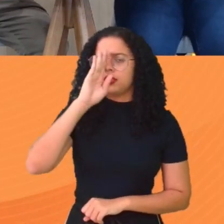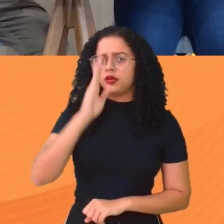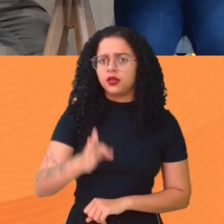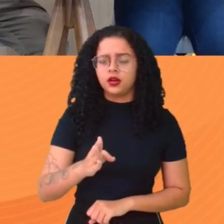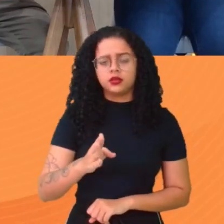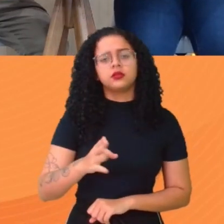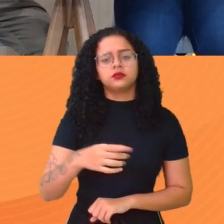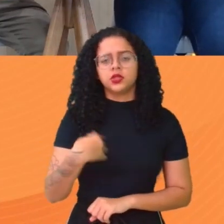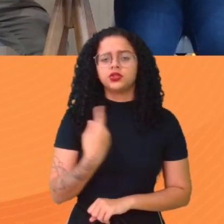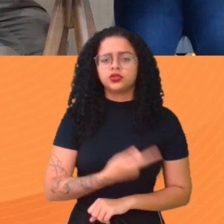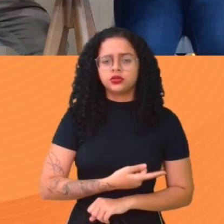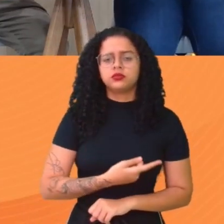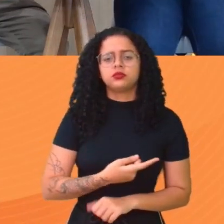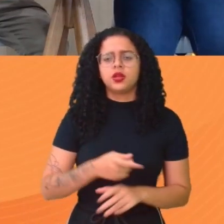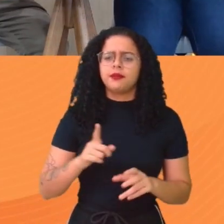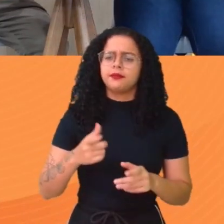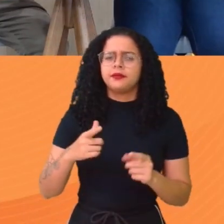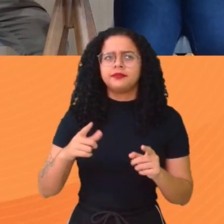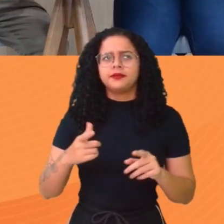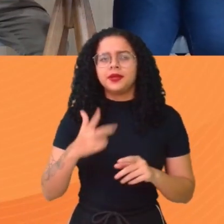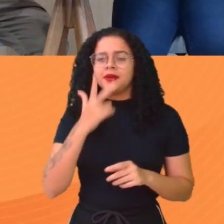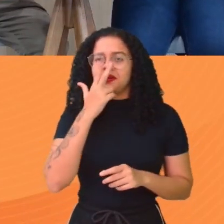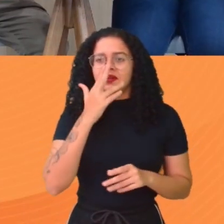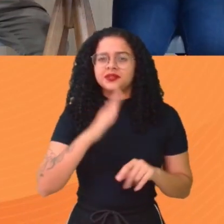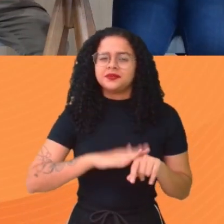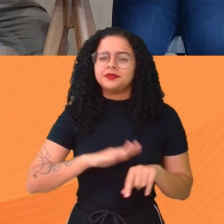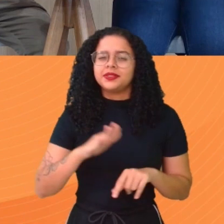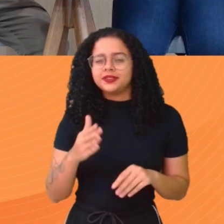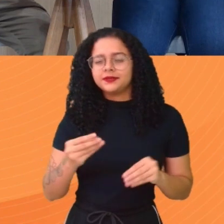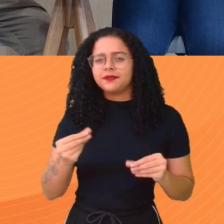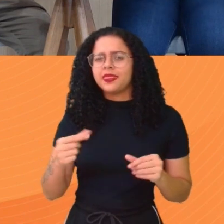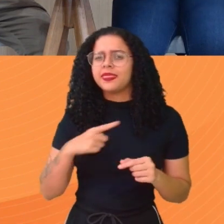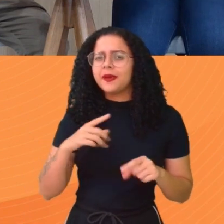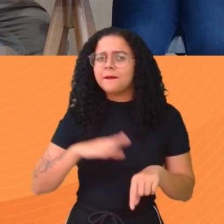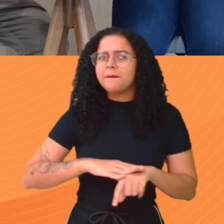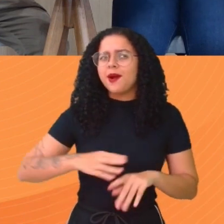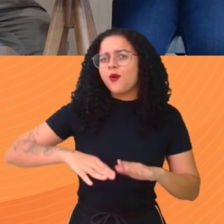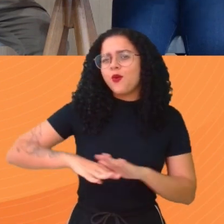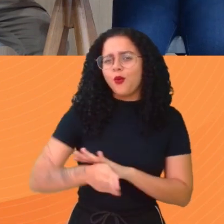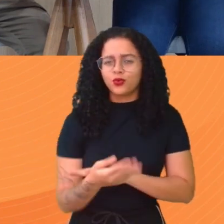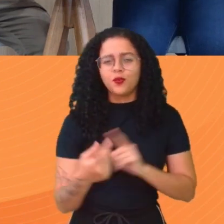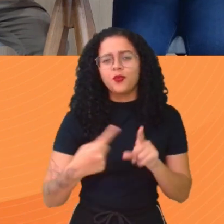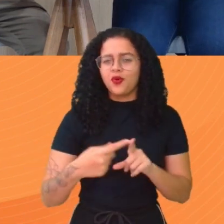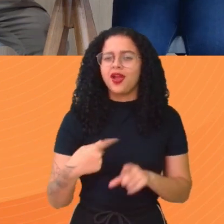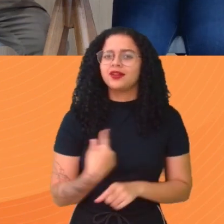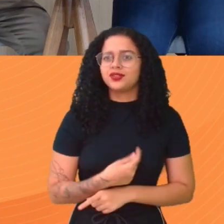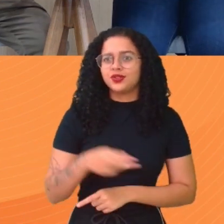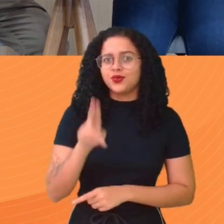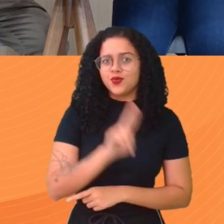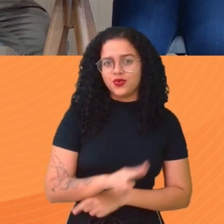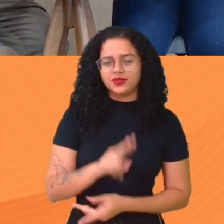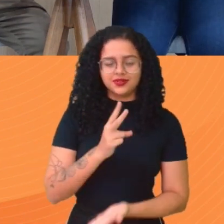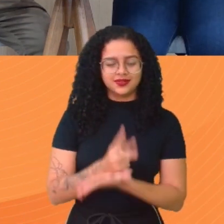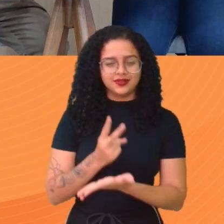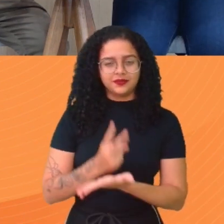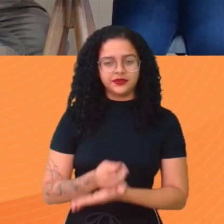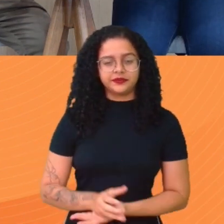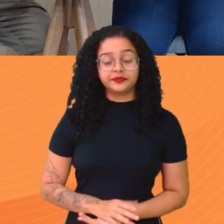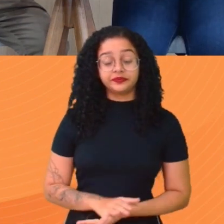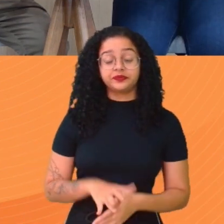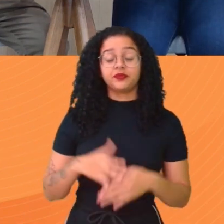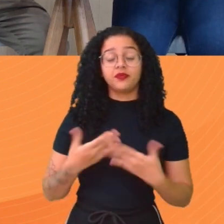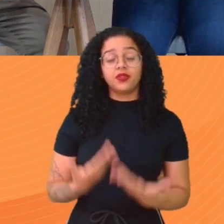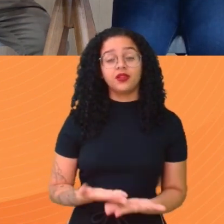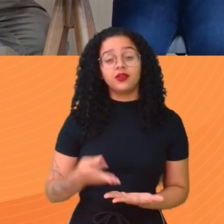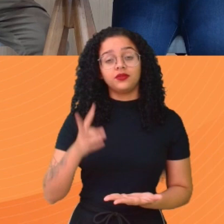gente. Uhum. E bem mais familiar, digamos assim, porque é a que a gente utiliza mesmo. Né? E vamos ver passo a